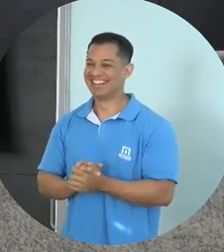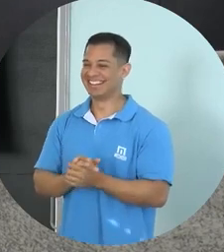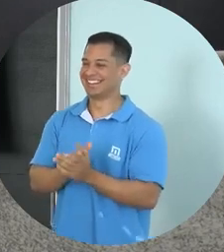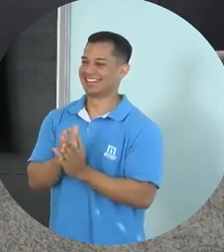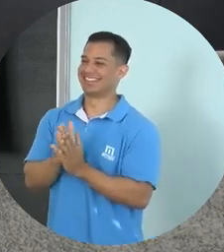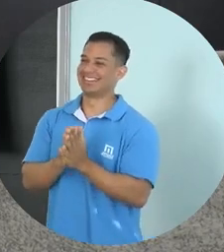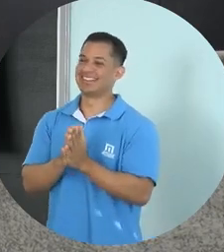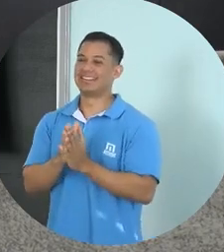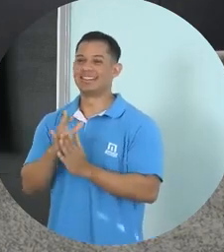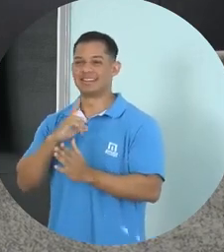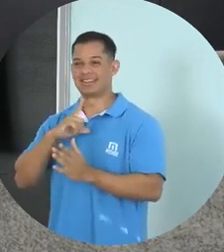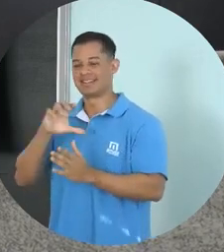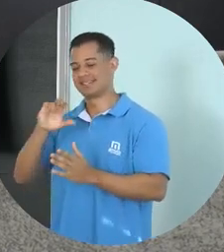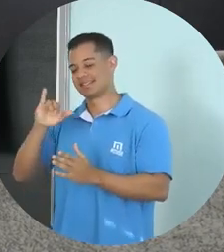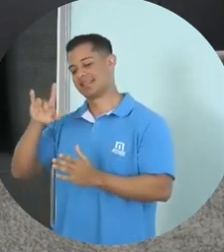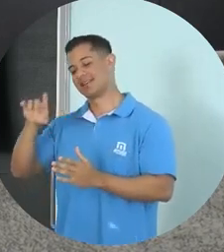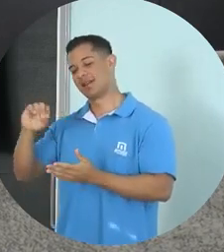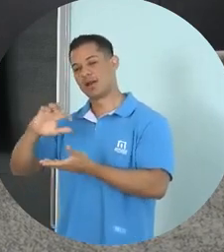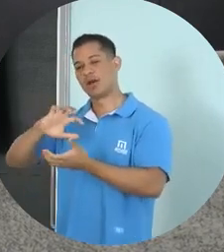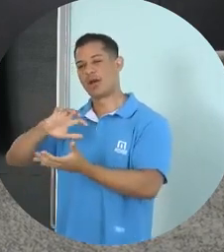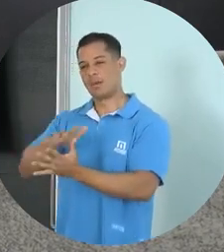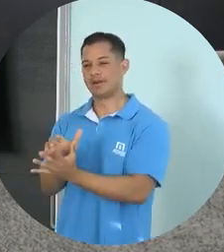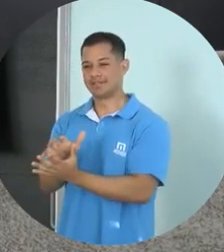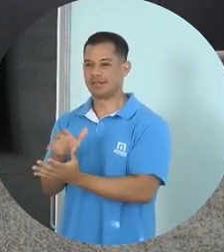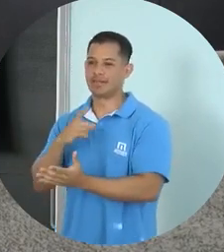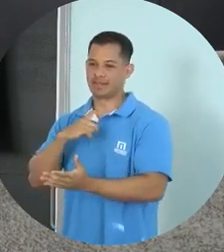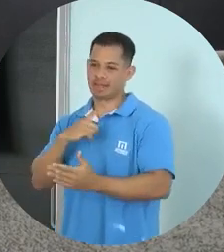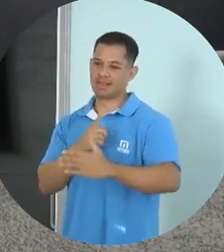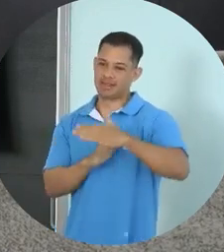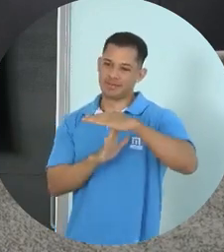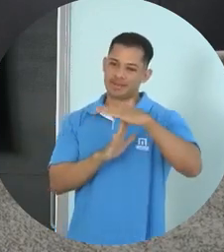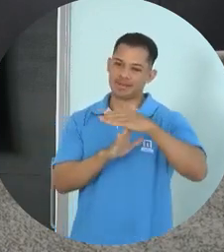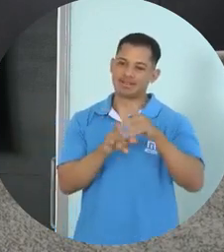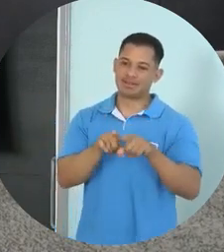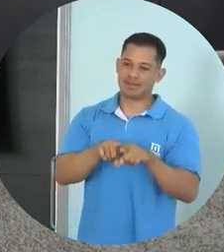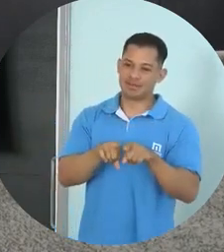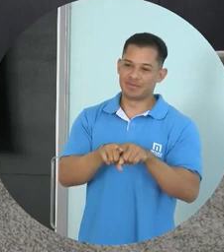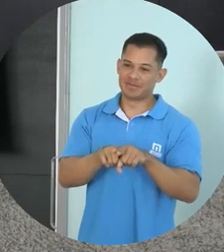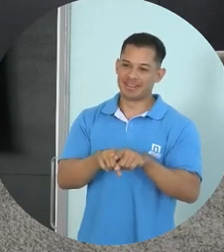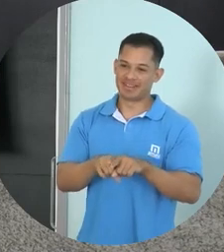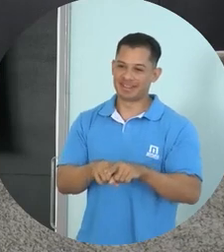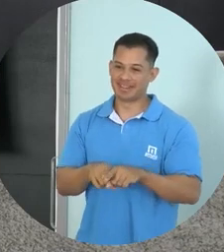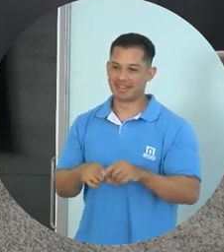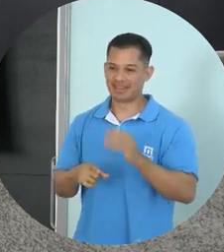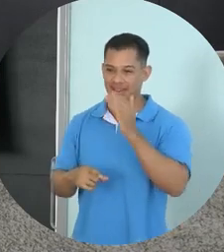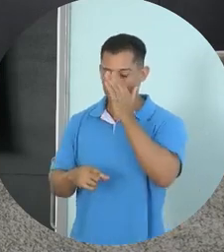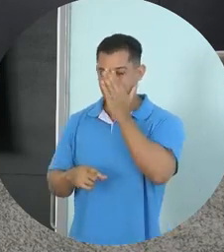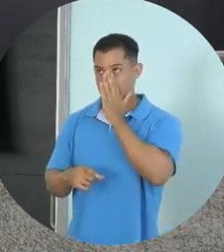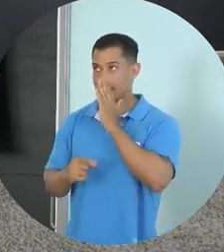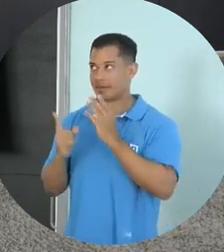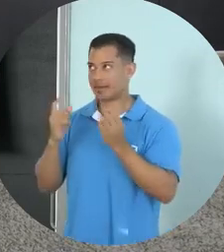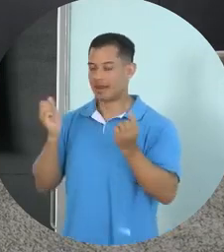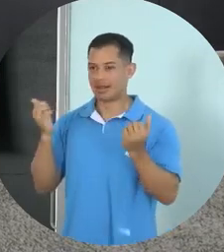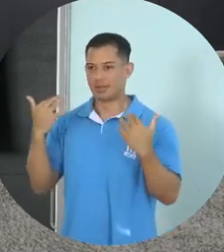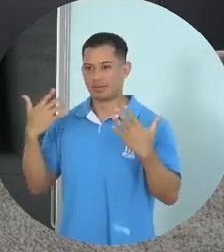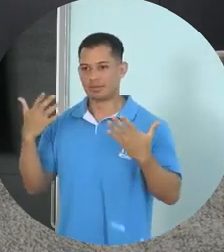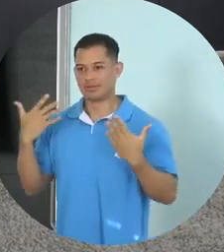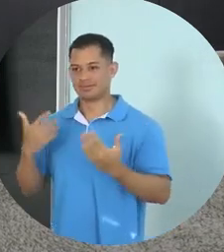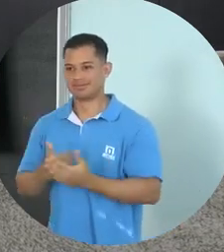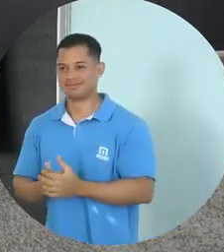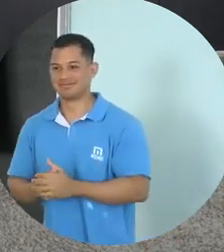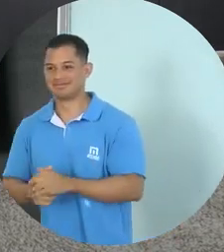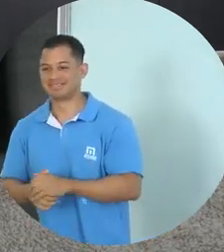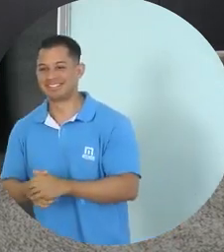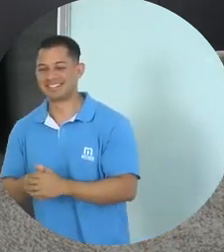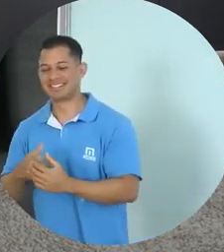Nos ciclos de compressão, aí a gente tem as nossas limitações também. Então, além de conjugar essa parte de esforços na estaca, a